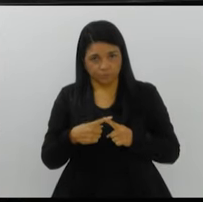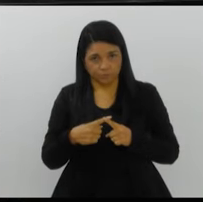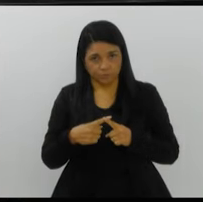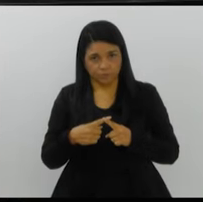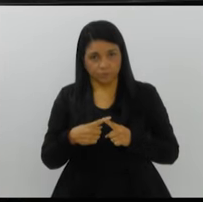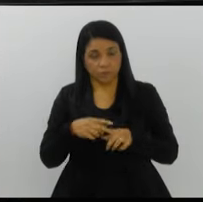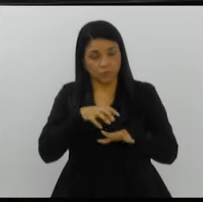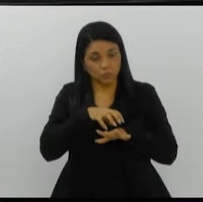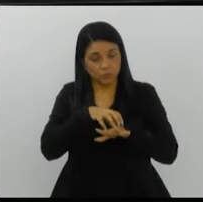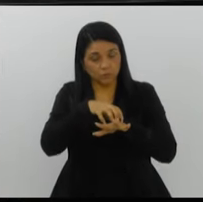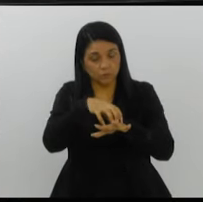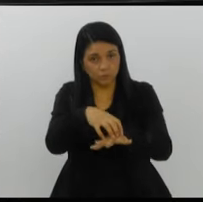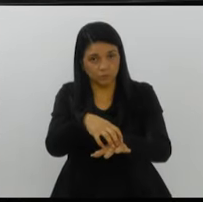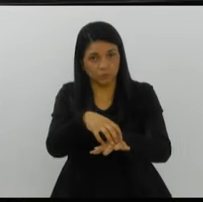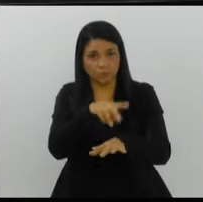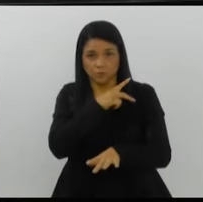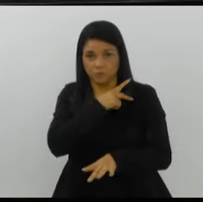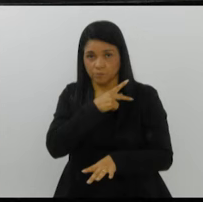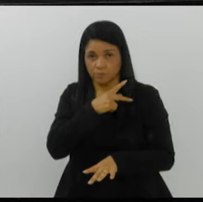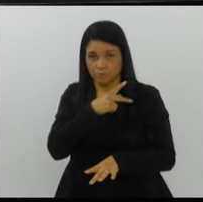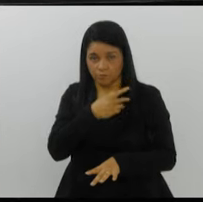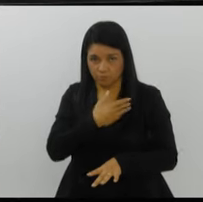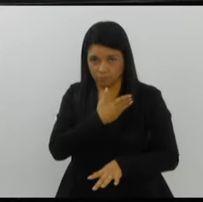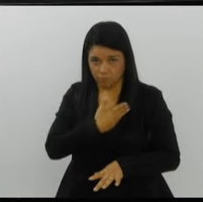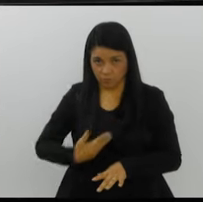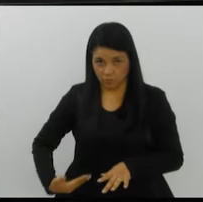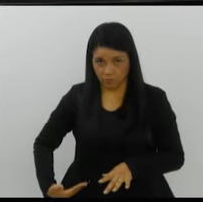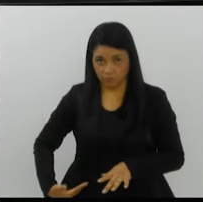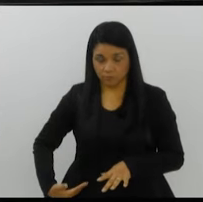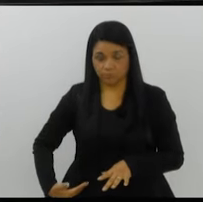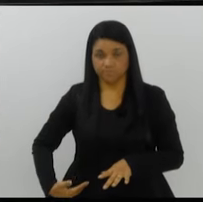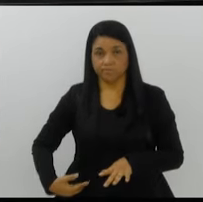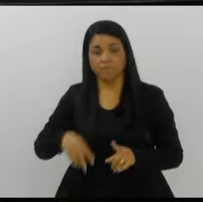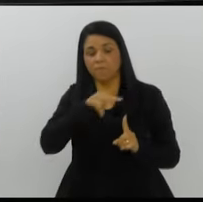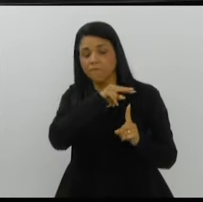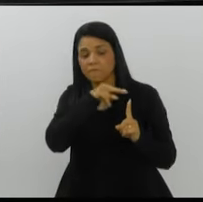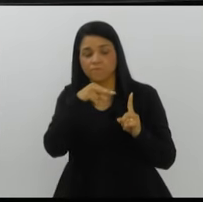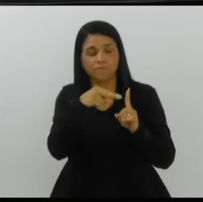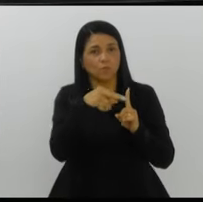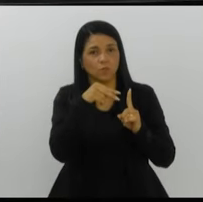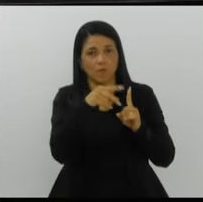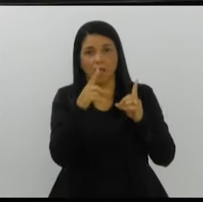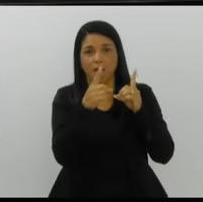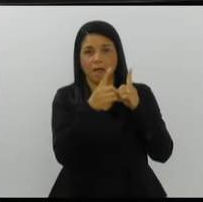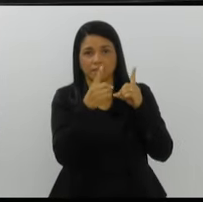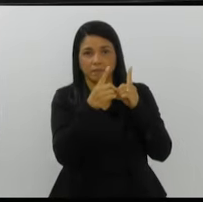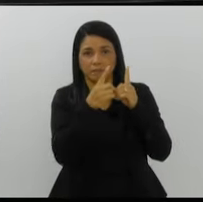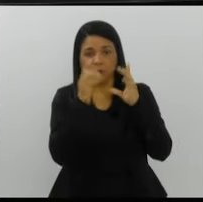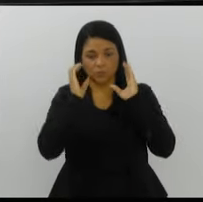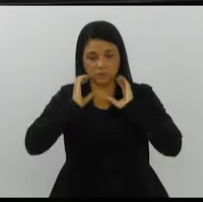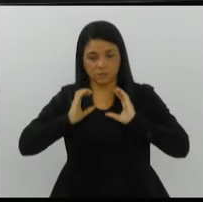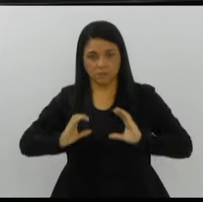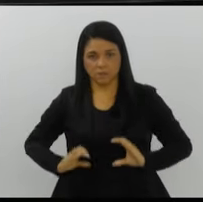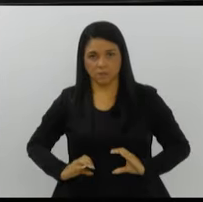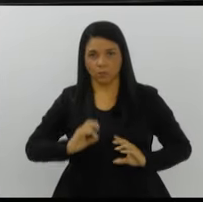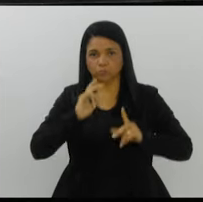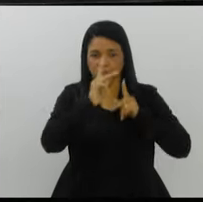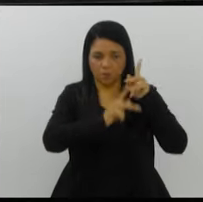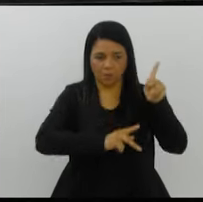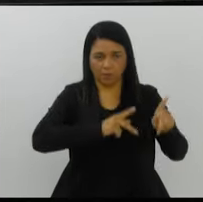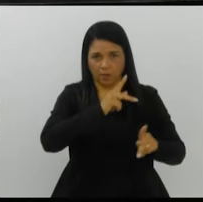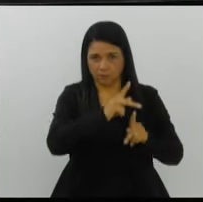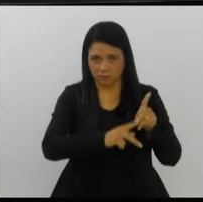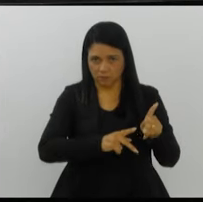o transporte público visa atender ao cidadão a demanda dos